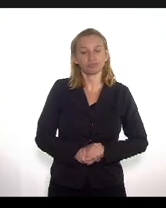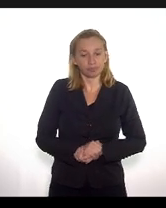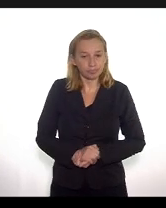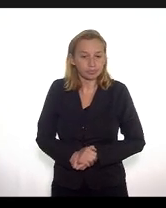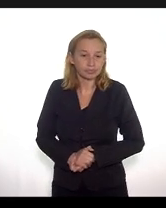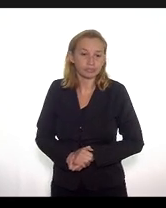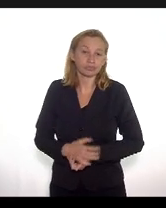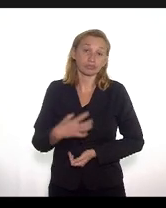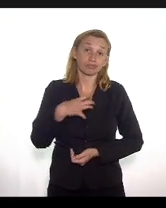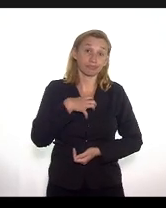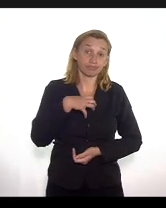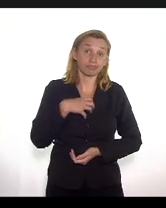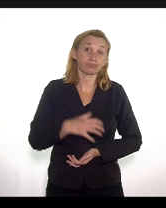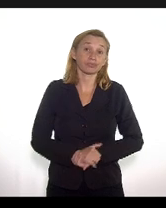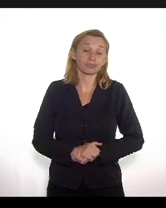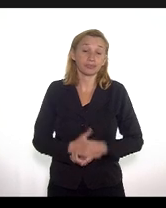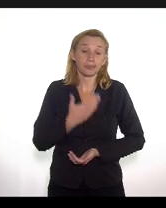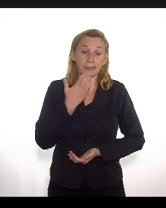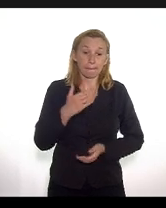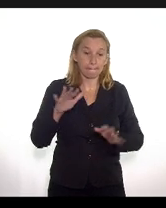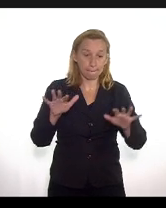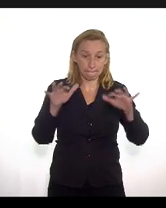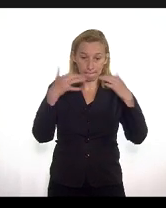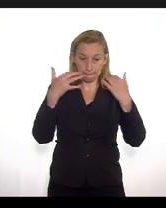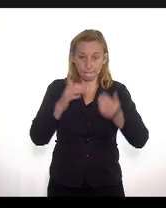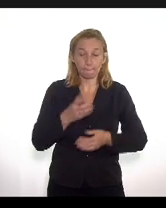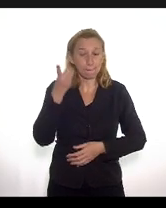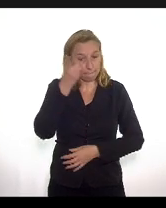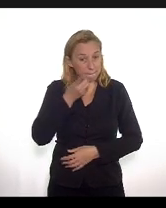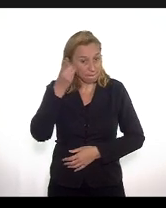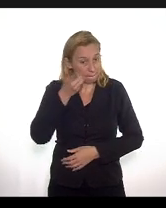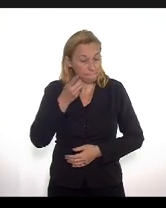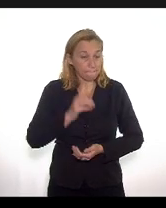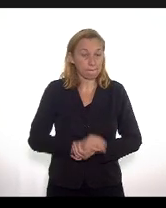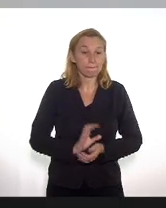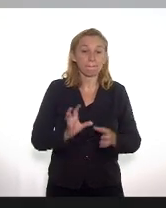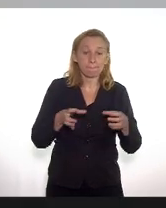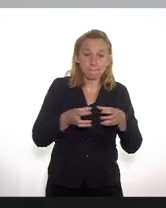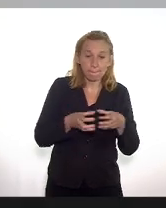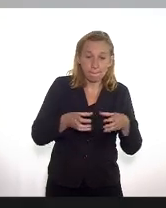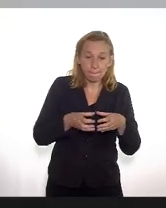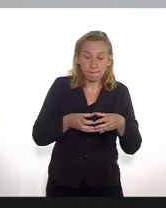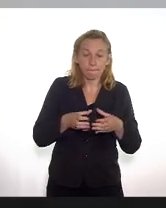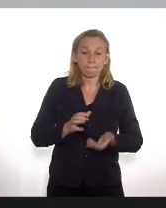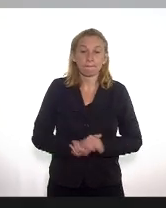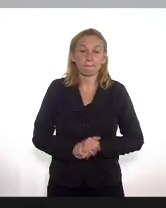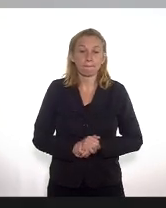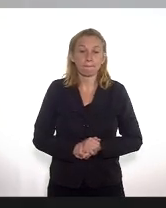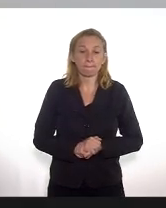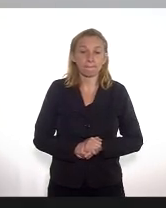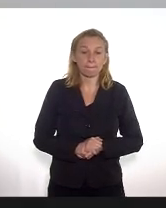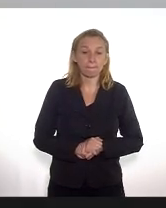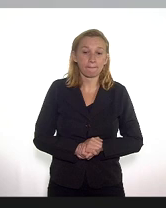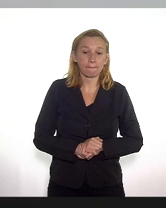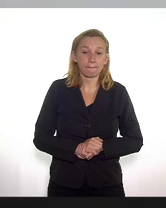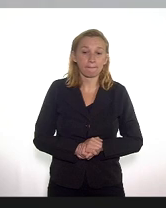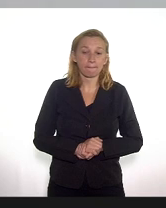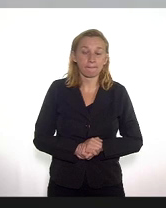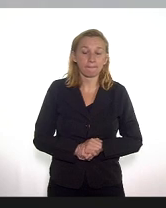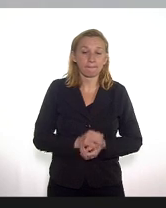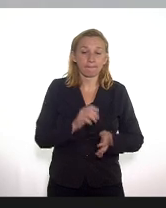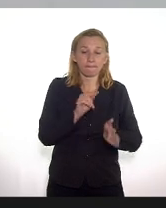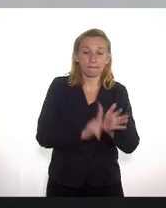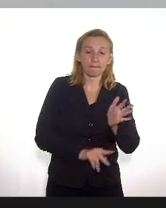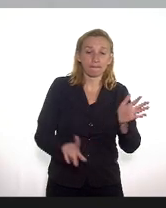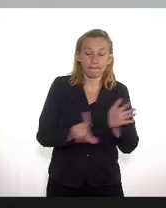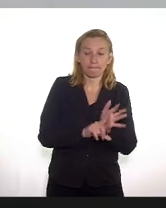valorizados, né? Nesse sentido, eu peço atenção dos ilustres deputados desta comissão, para que seja tramitado esse projeto de